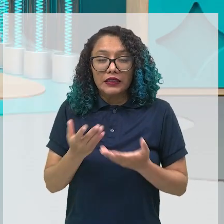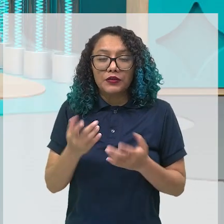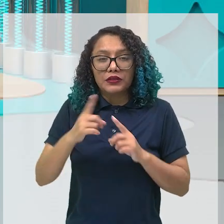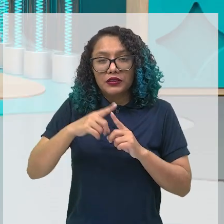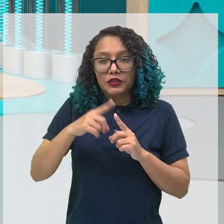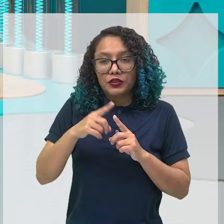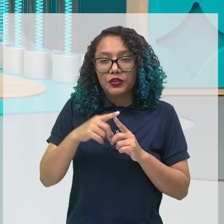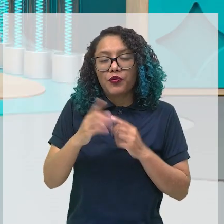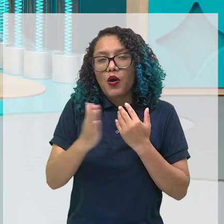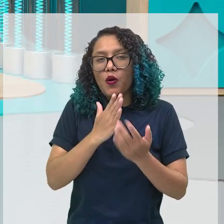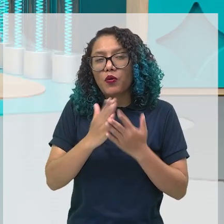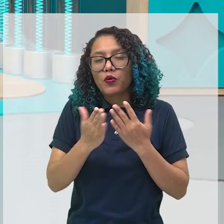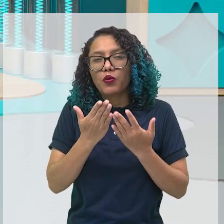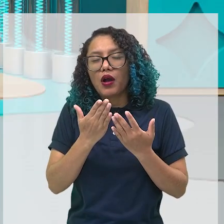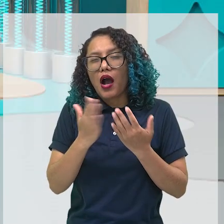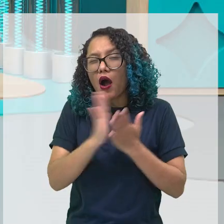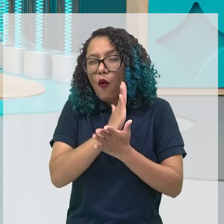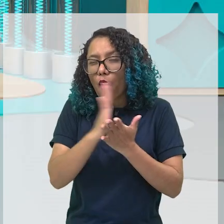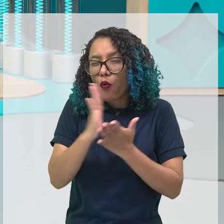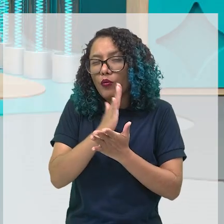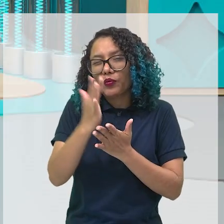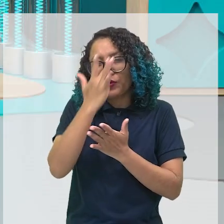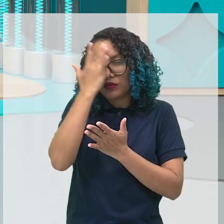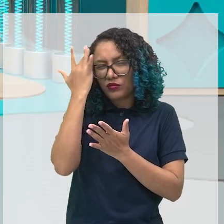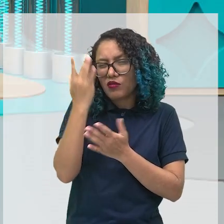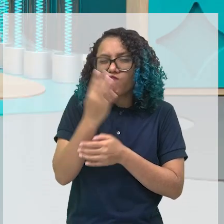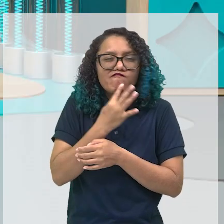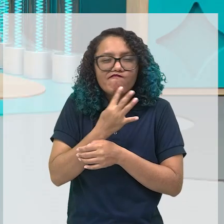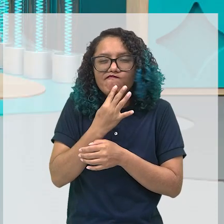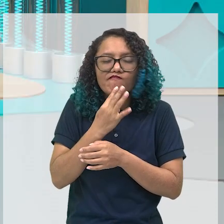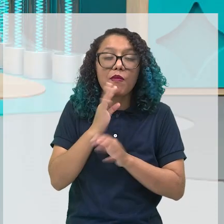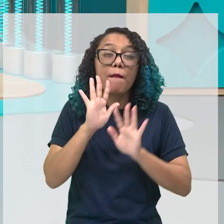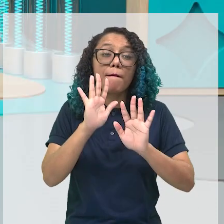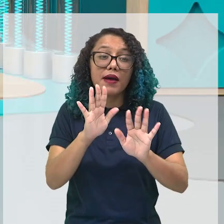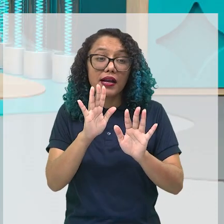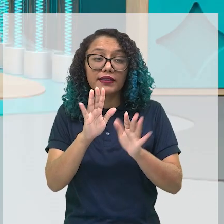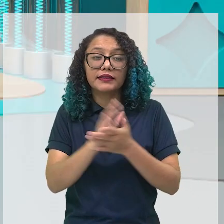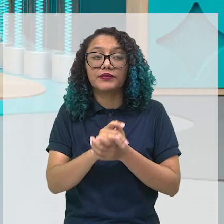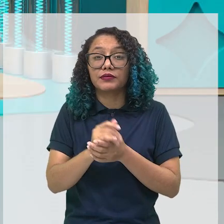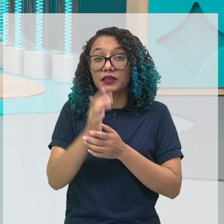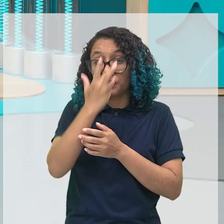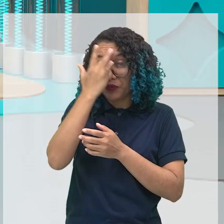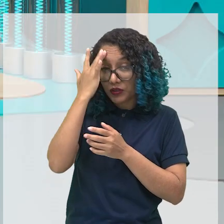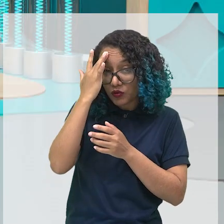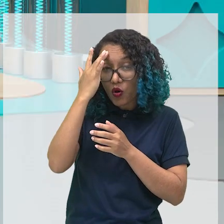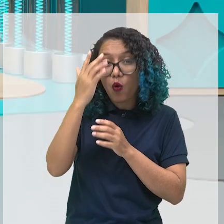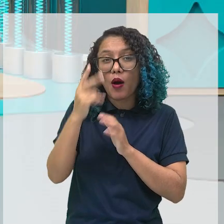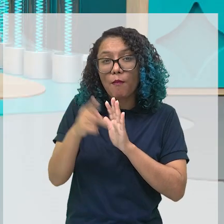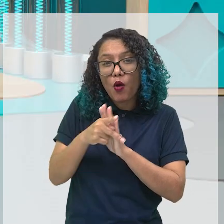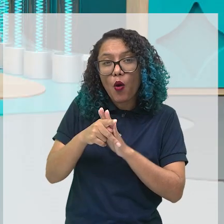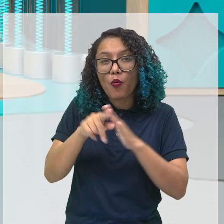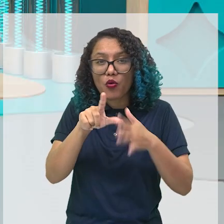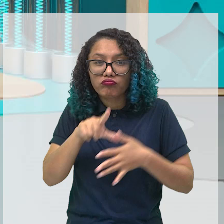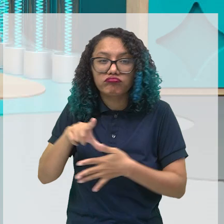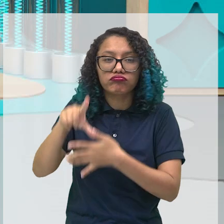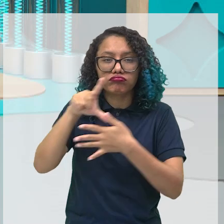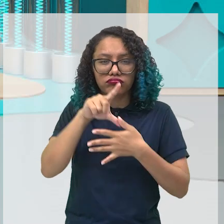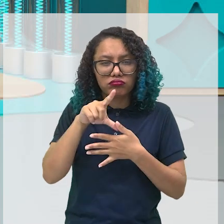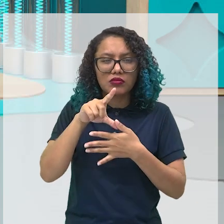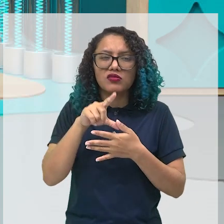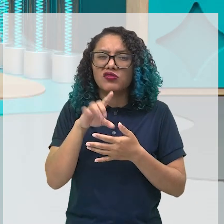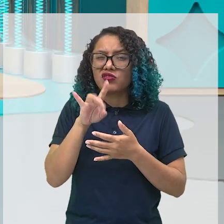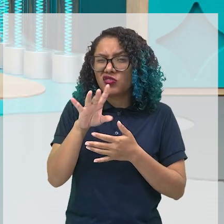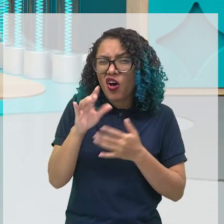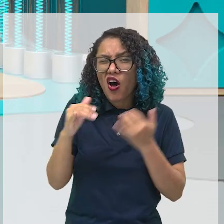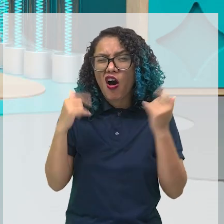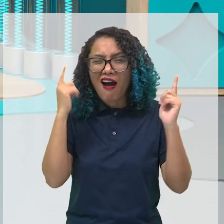para alguns um estilo pouco conhecido, para os latinos, né? A salsa é mais que uma forma de entretenimento. Ela é